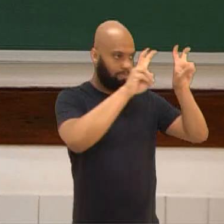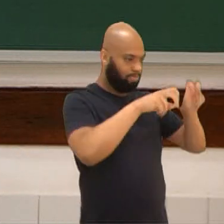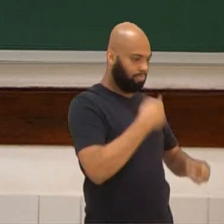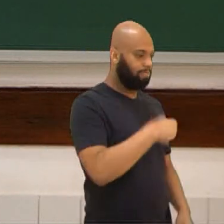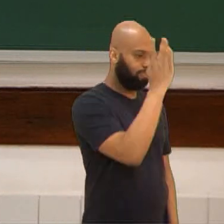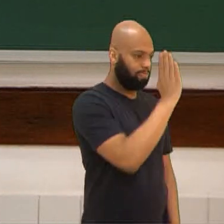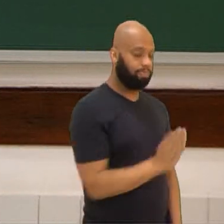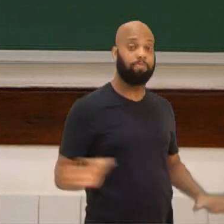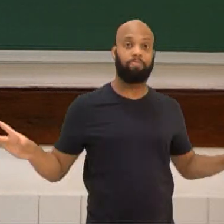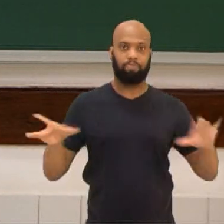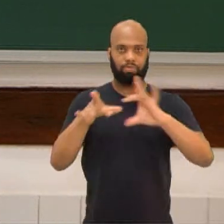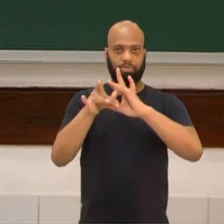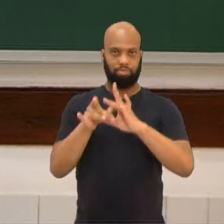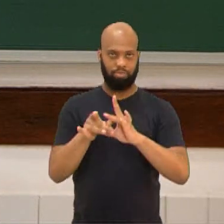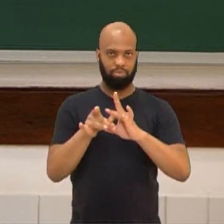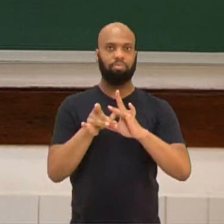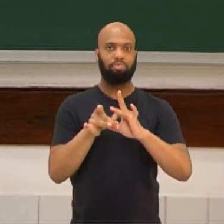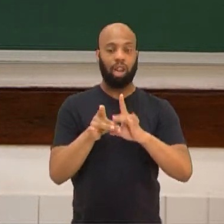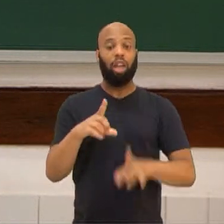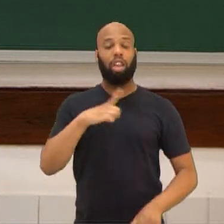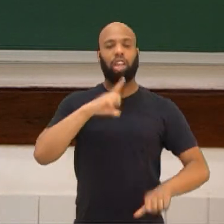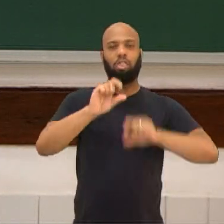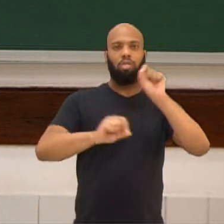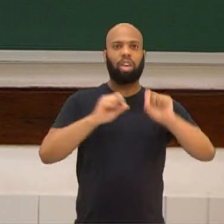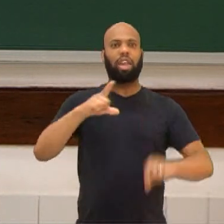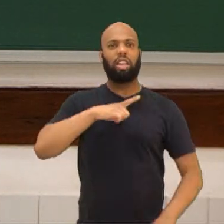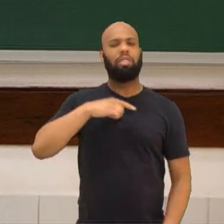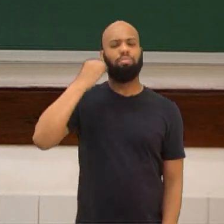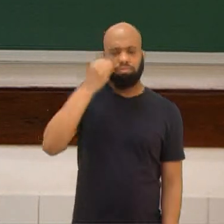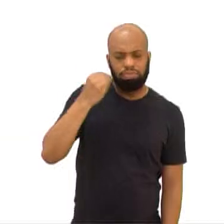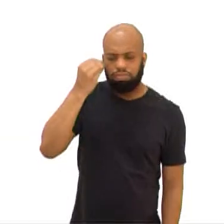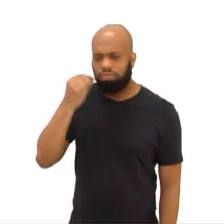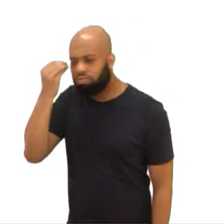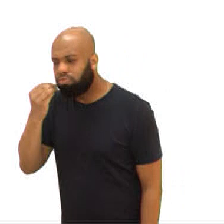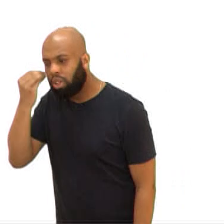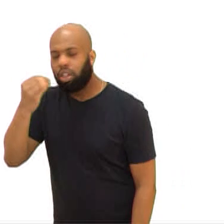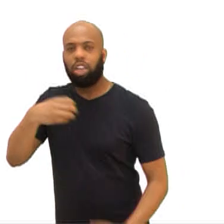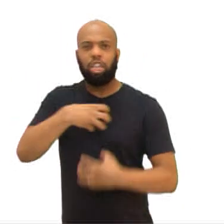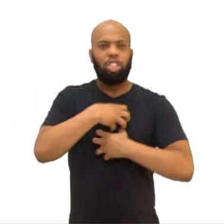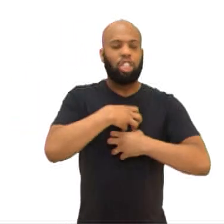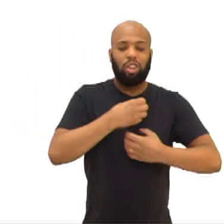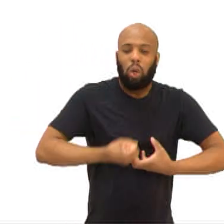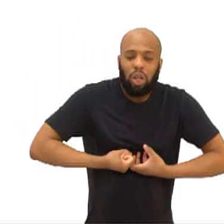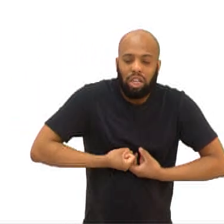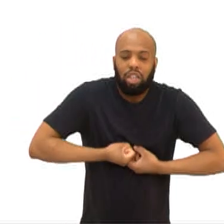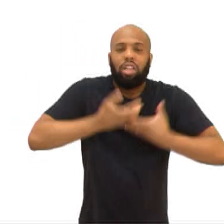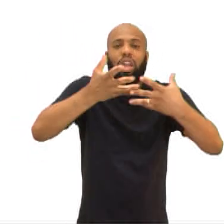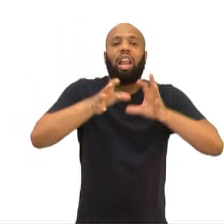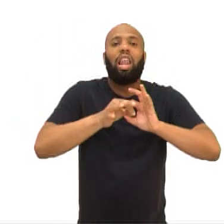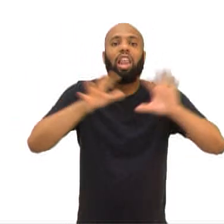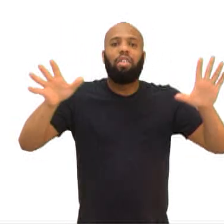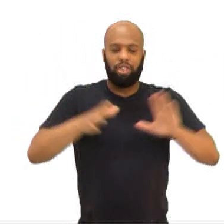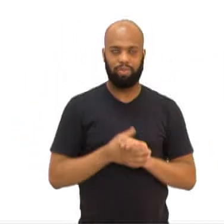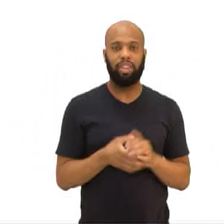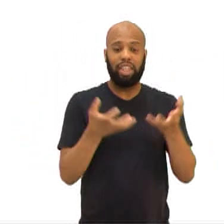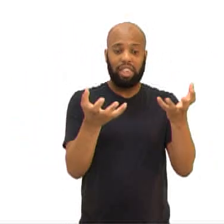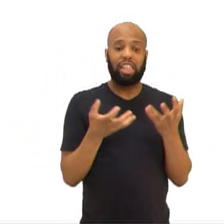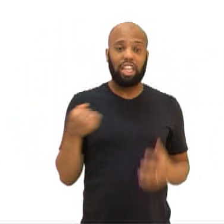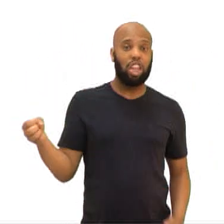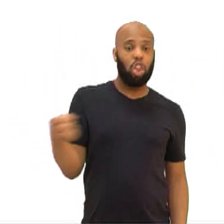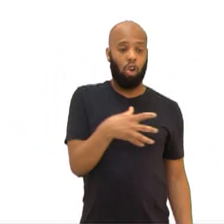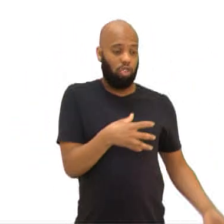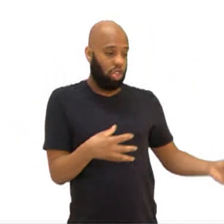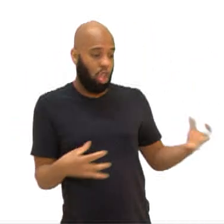brasileira. E foi um movimento que teve muita experimentação estética e liberdade de expressão. Eles estavam querendo fazer algo novo, então